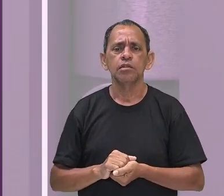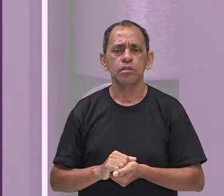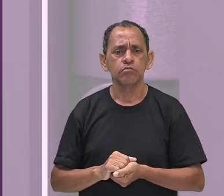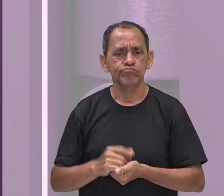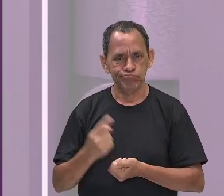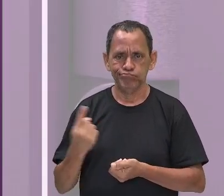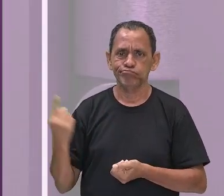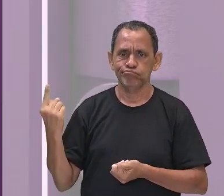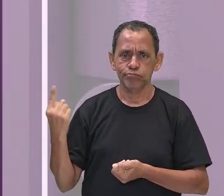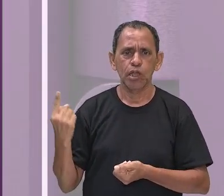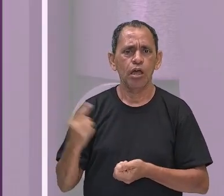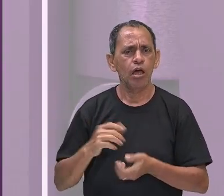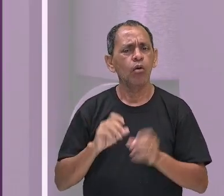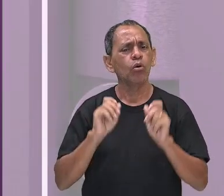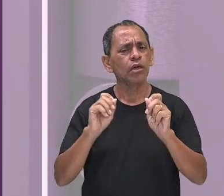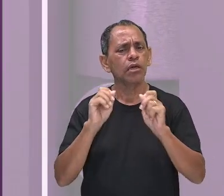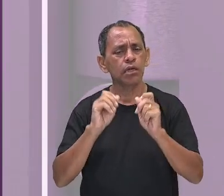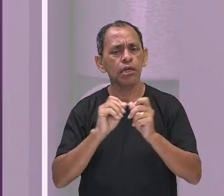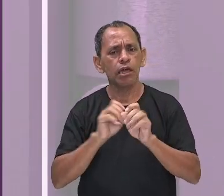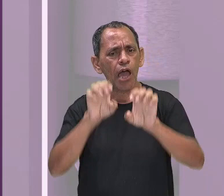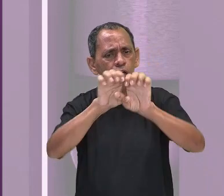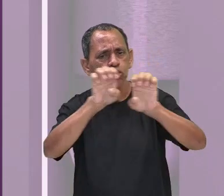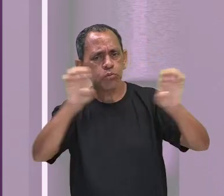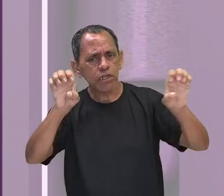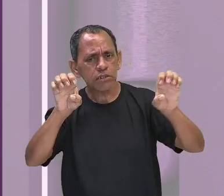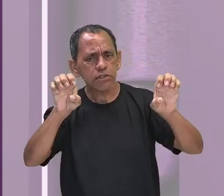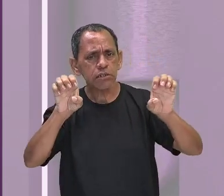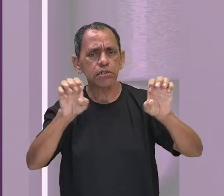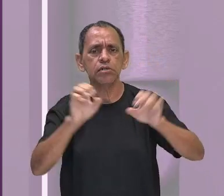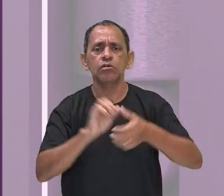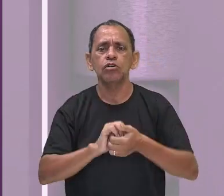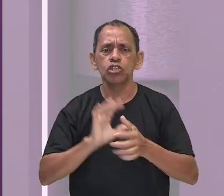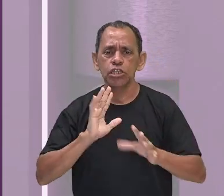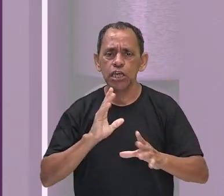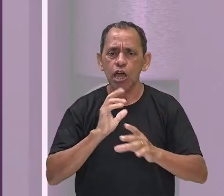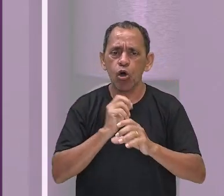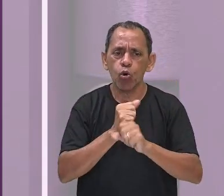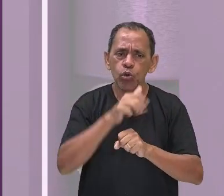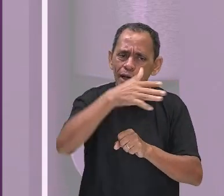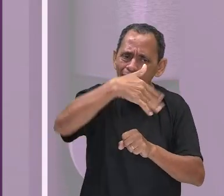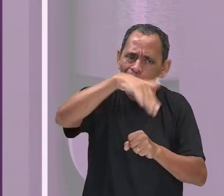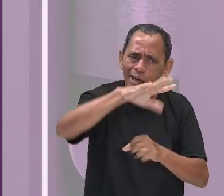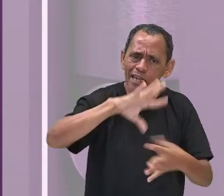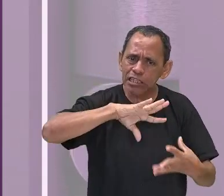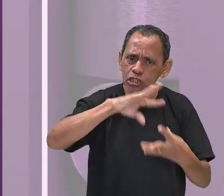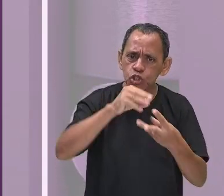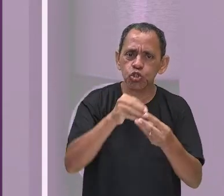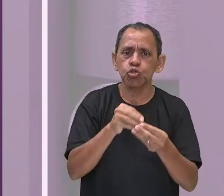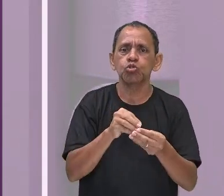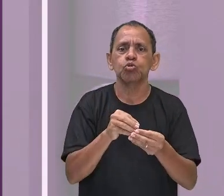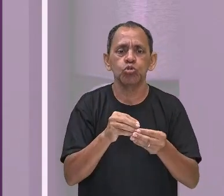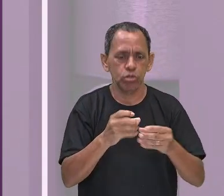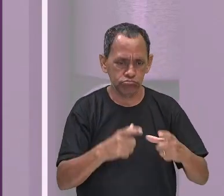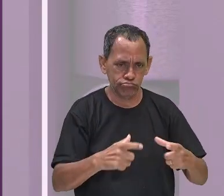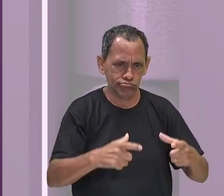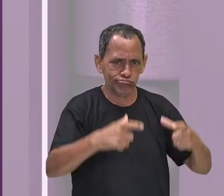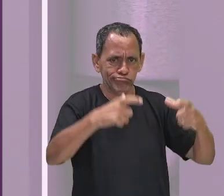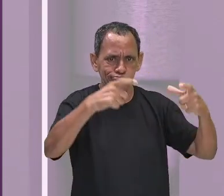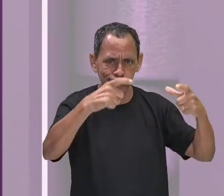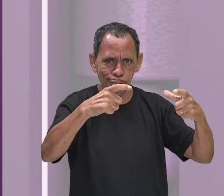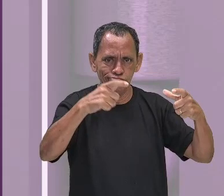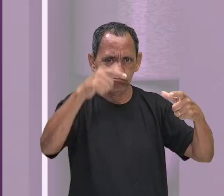toda a nossa expressão que calcula aí a área total do cilindro, mas a gente não fez aqui